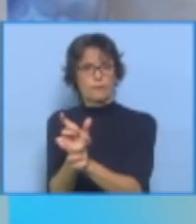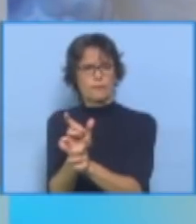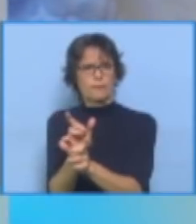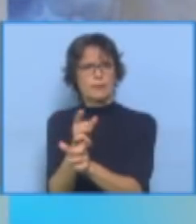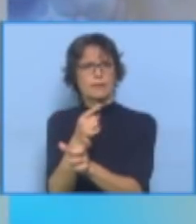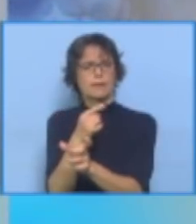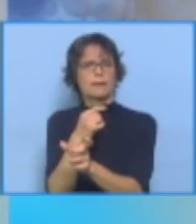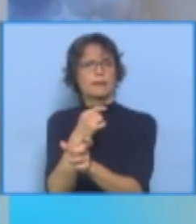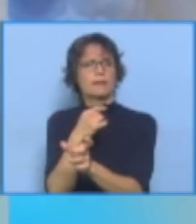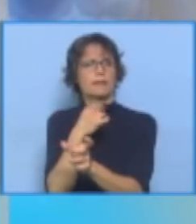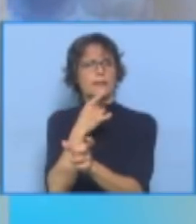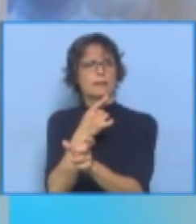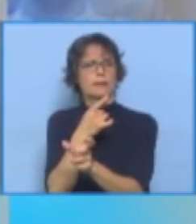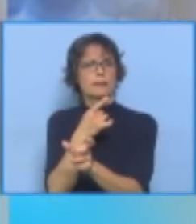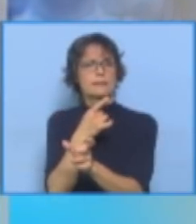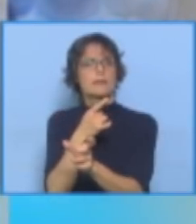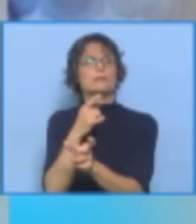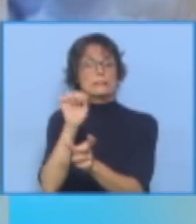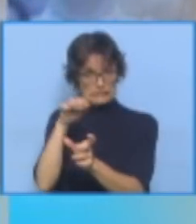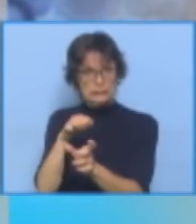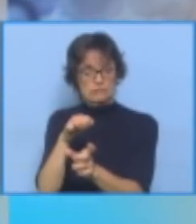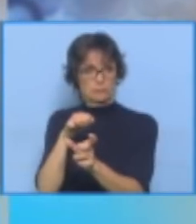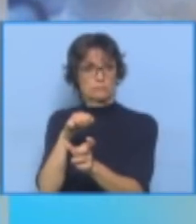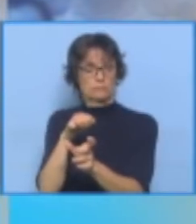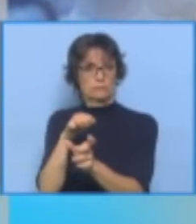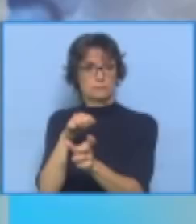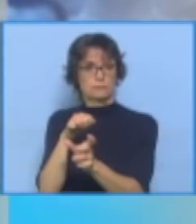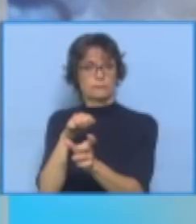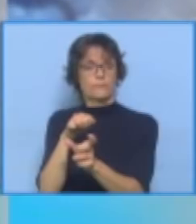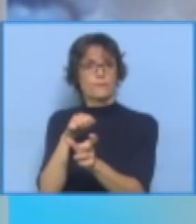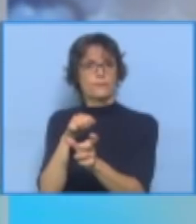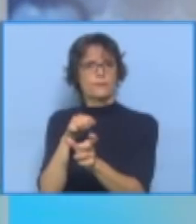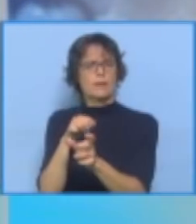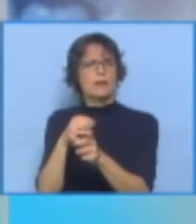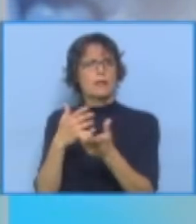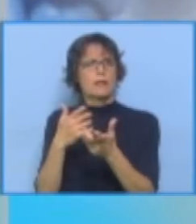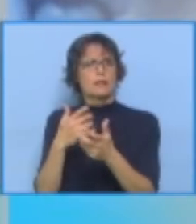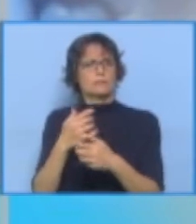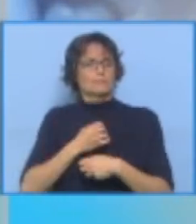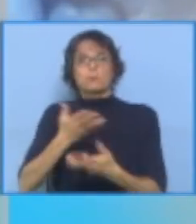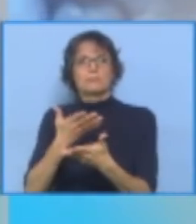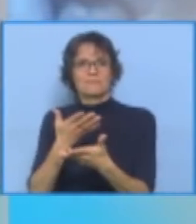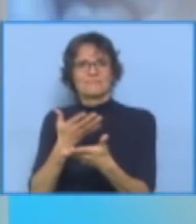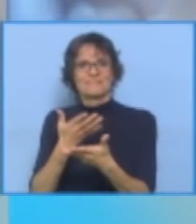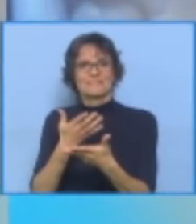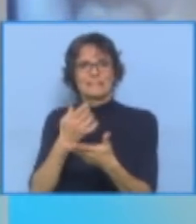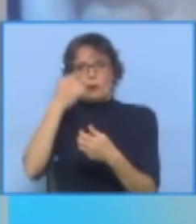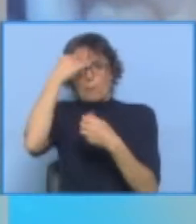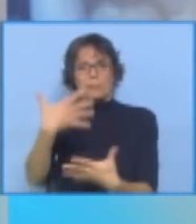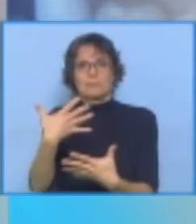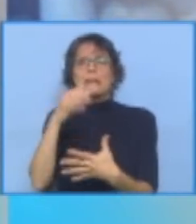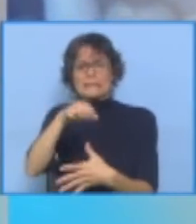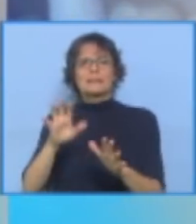disseram que não, que disseram que sim, é que disparado, disseram que sim, quase instantaneamente, ou seja, não foi